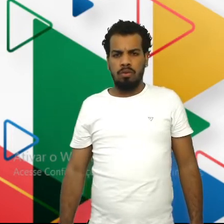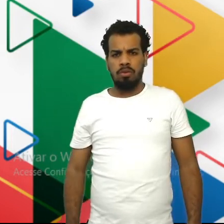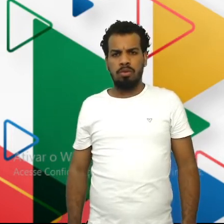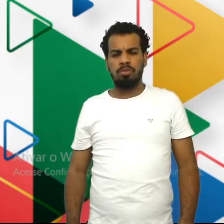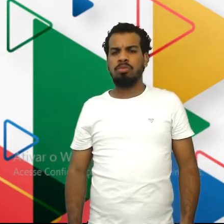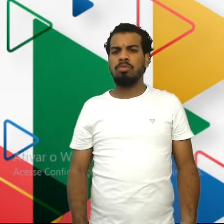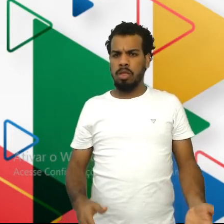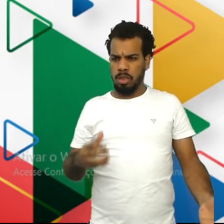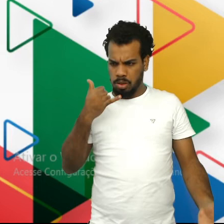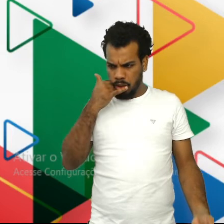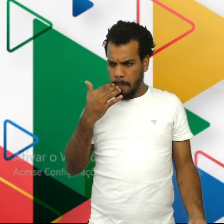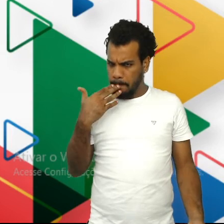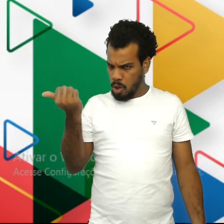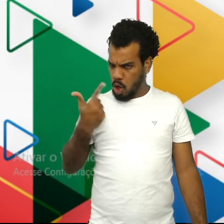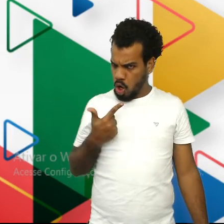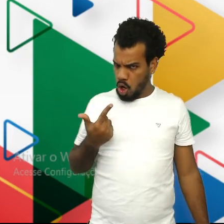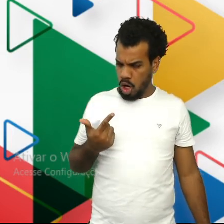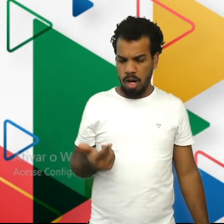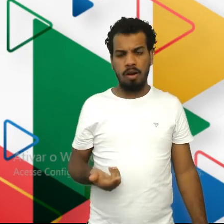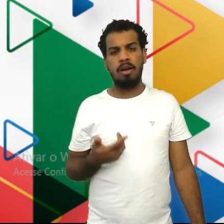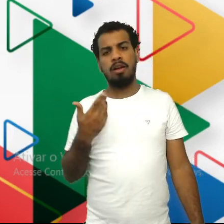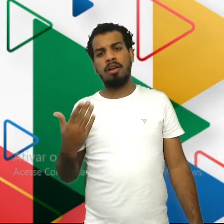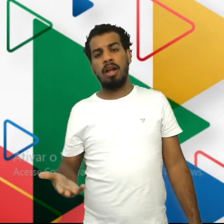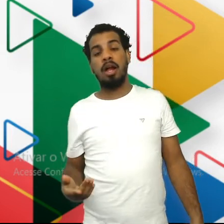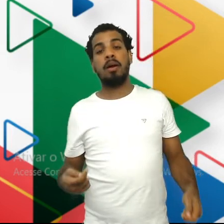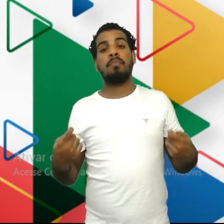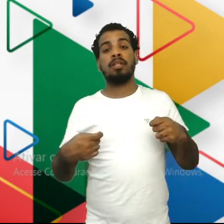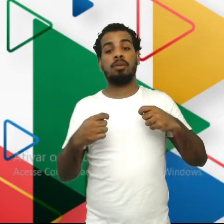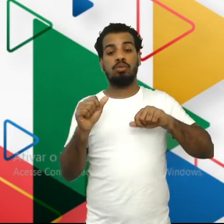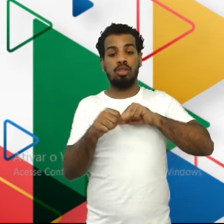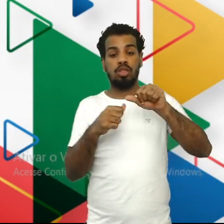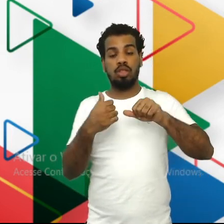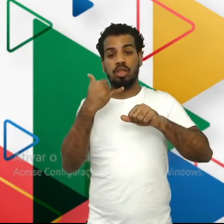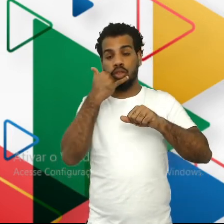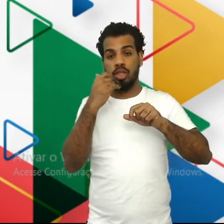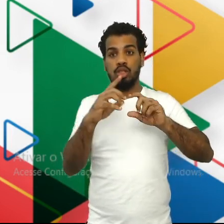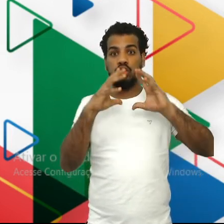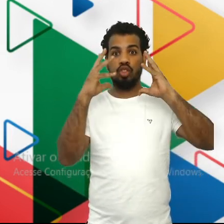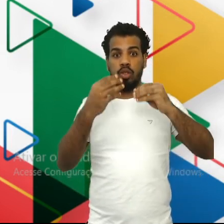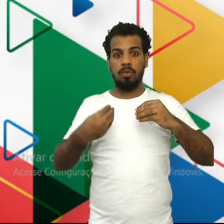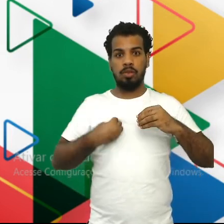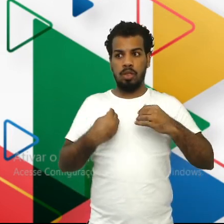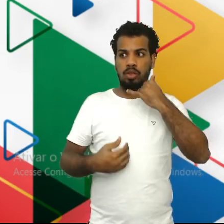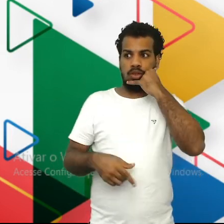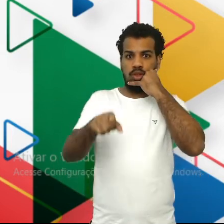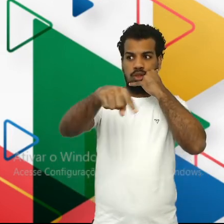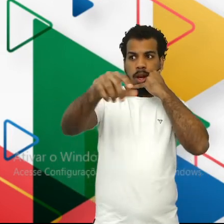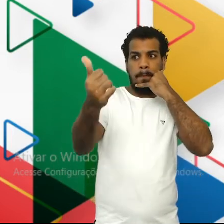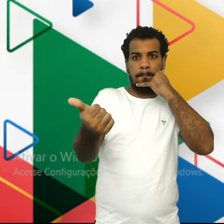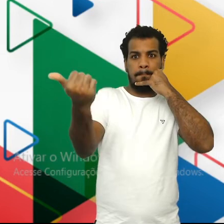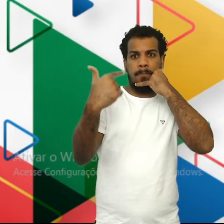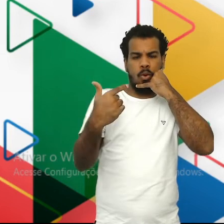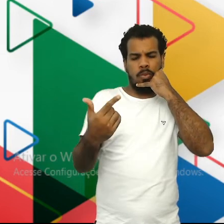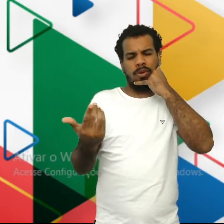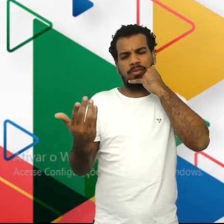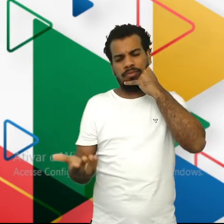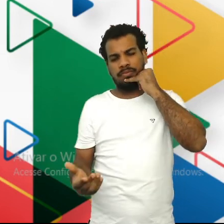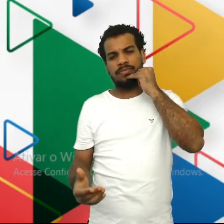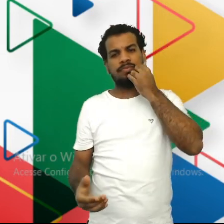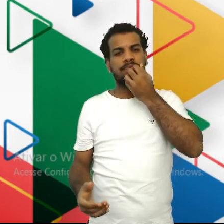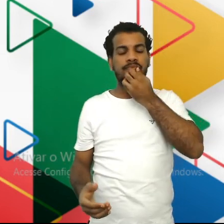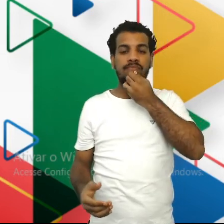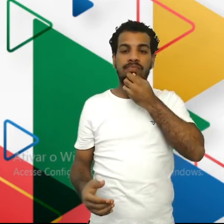celular? Tem um celular melhor do que o meu? Então, preciso mudar o meu celular, porque está todo mundo com um celular que é melhor do que o meu. Ou seja, a